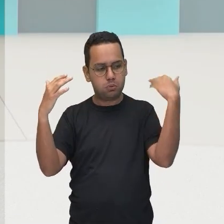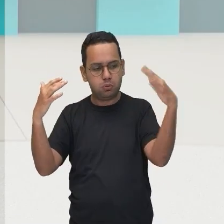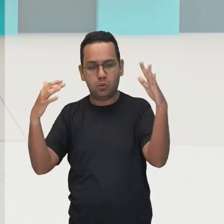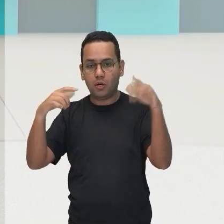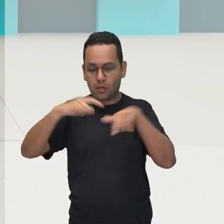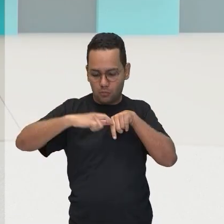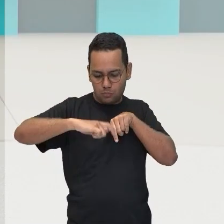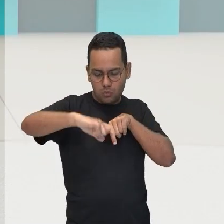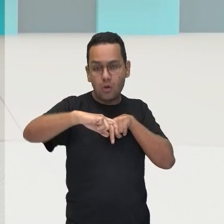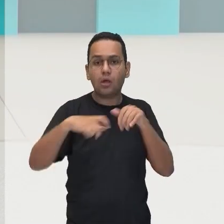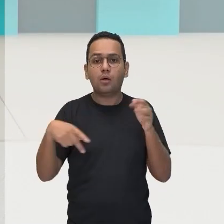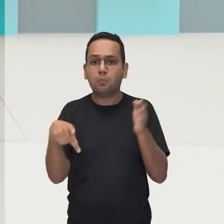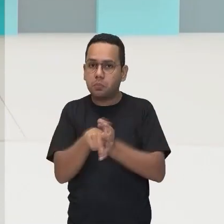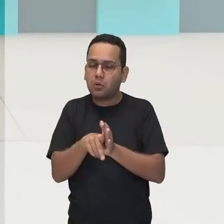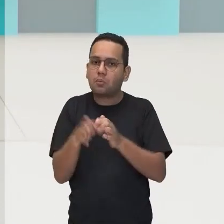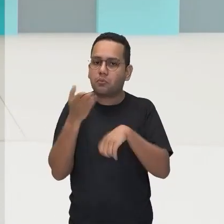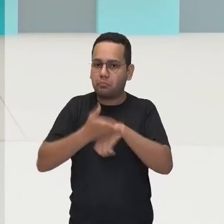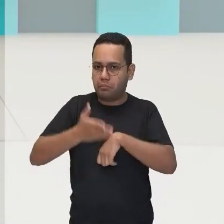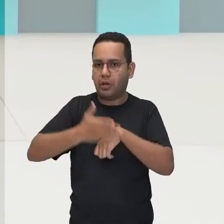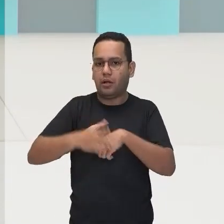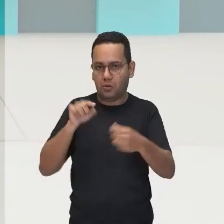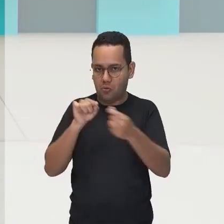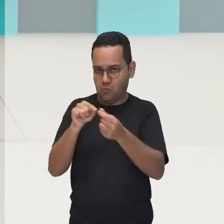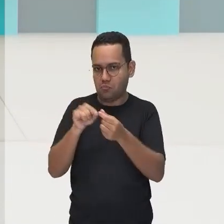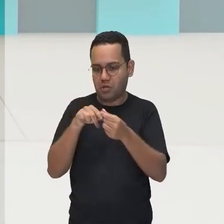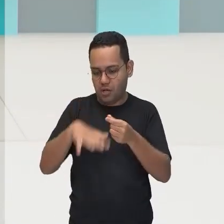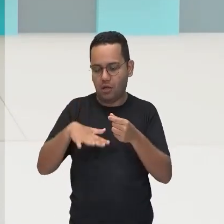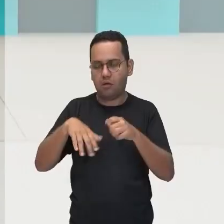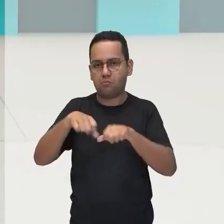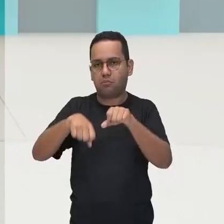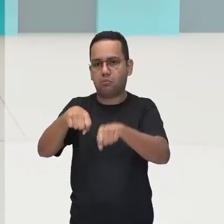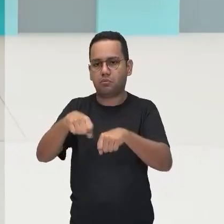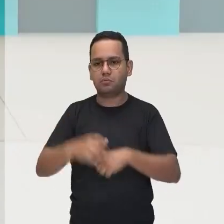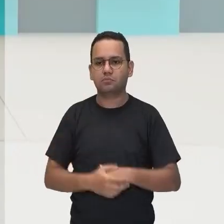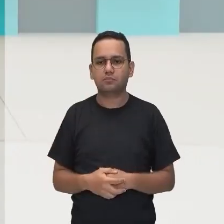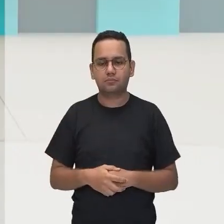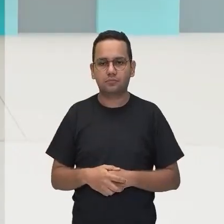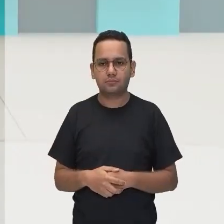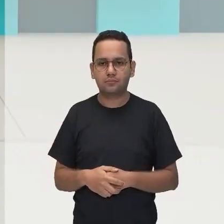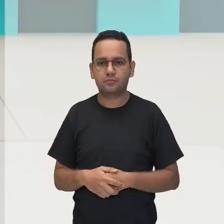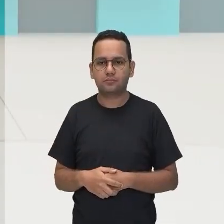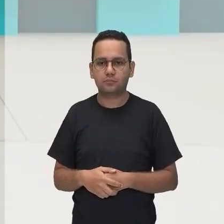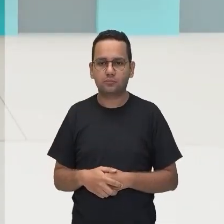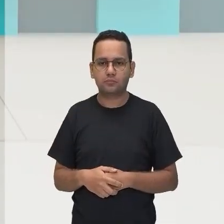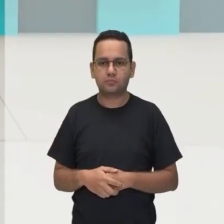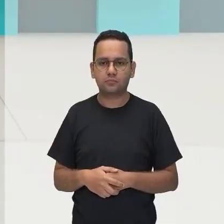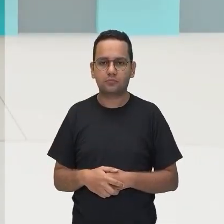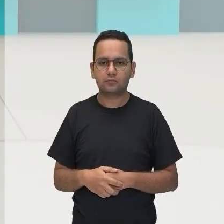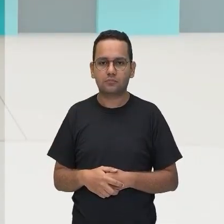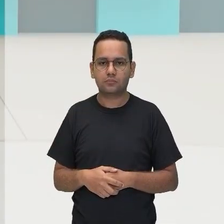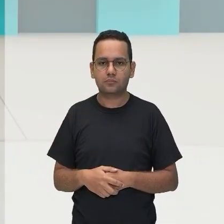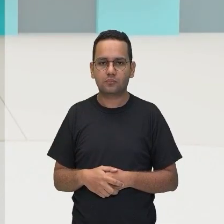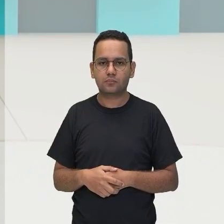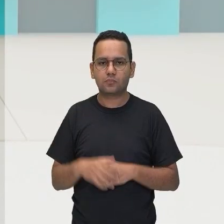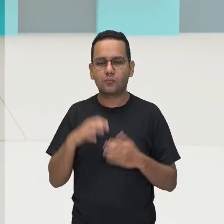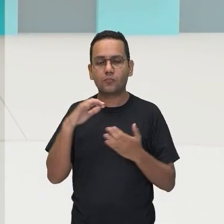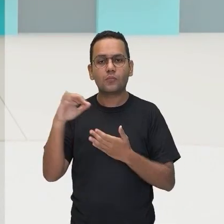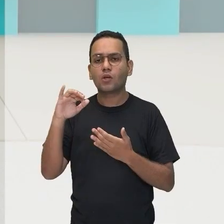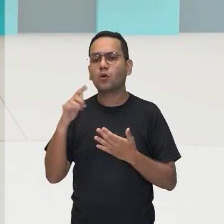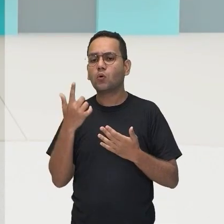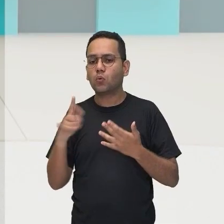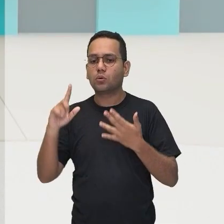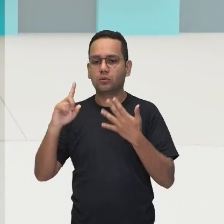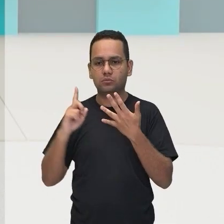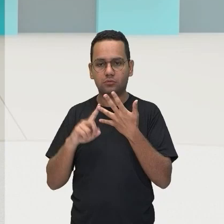praticam essa modalidade, né, que é a bike. Temos também como alternativa